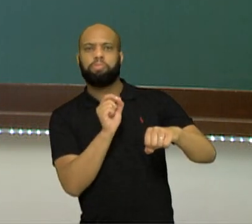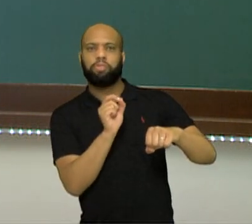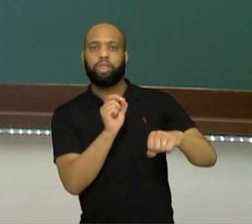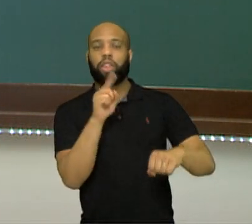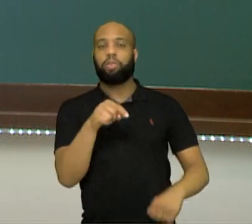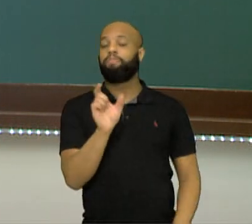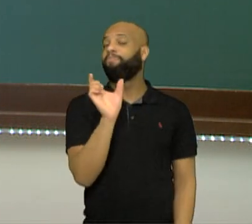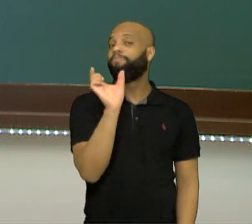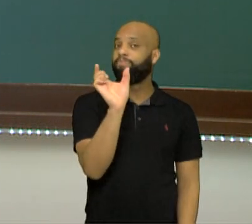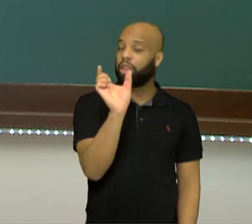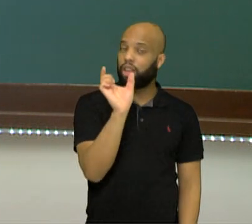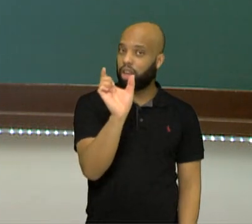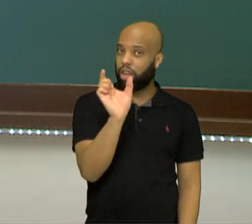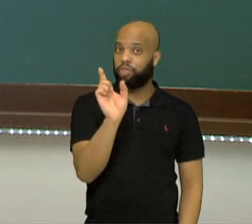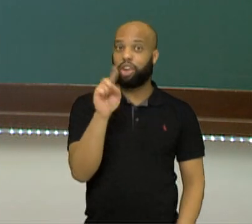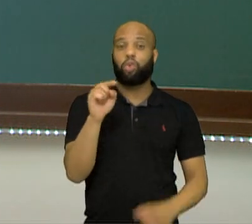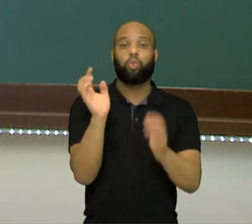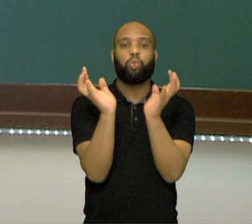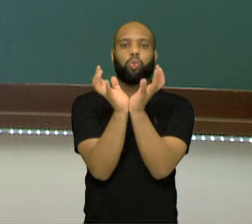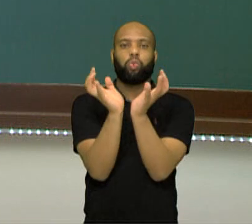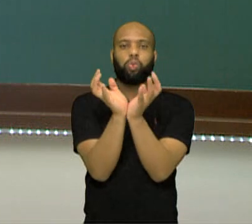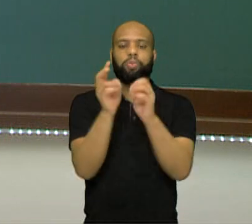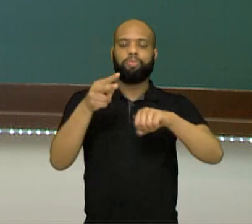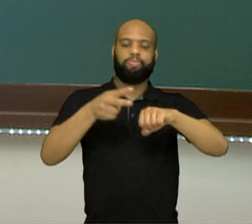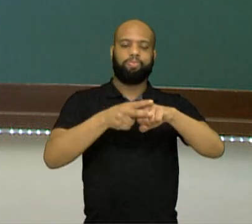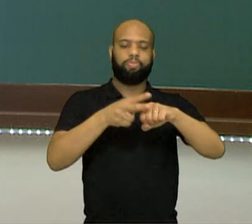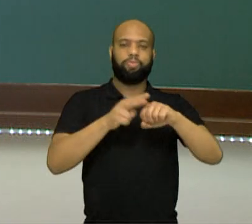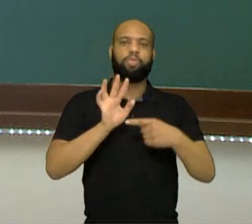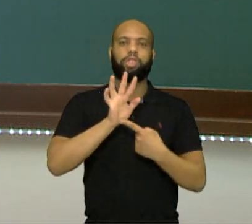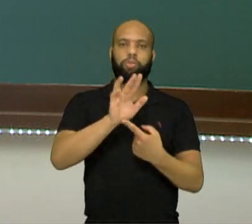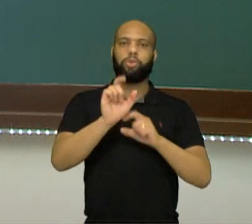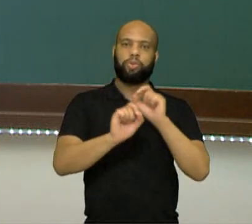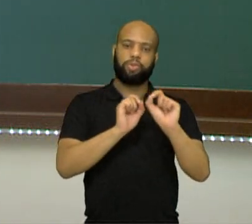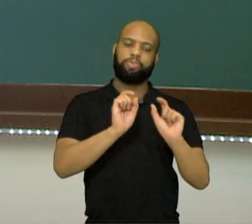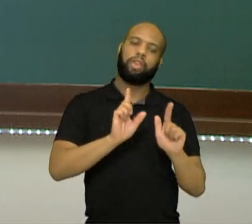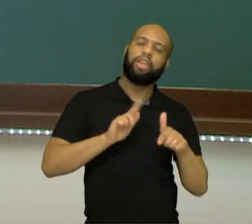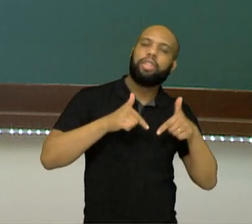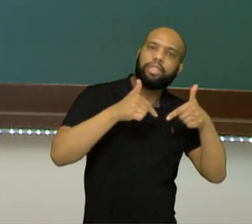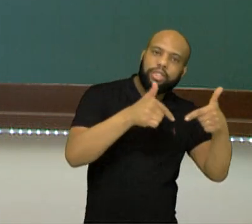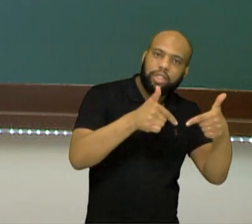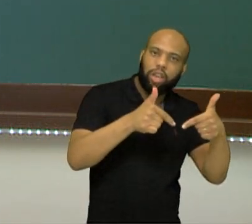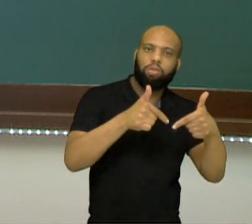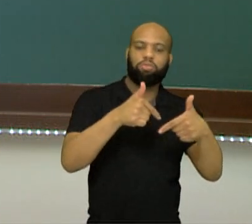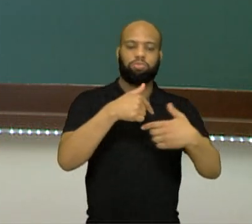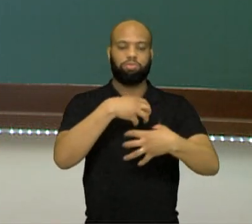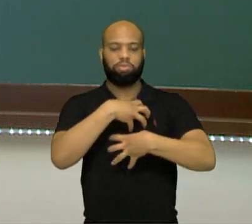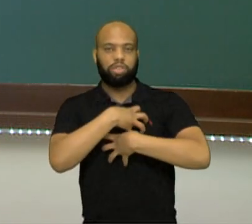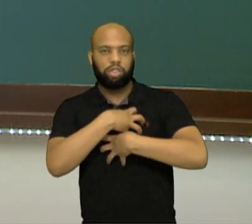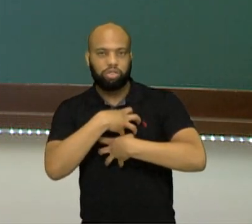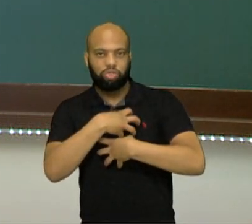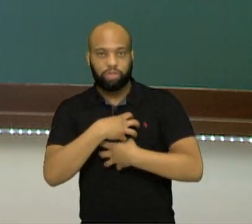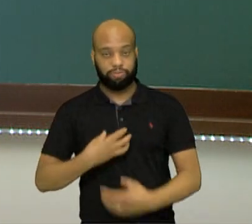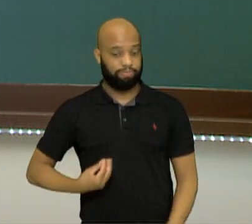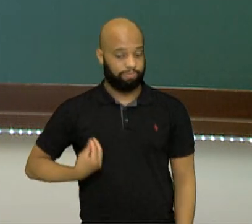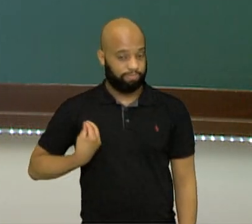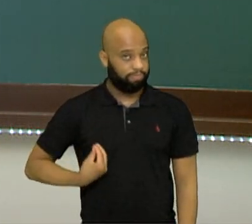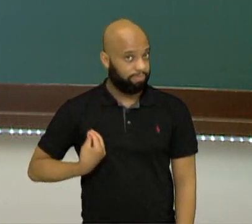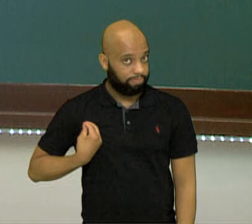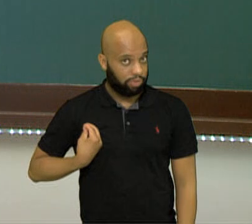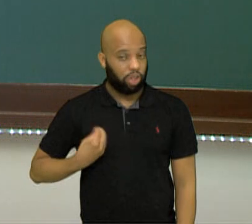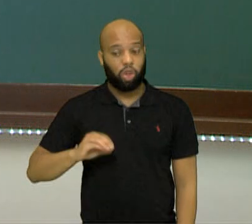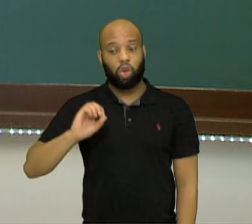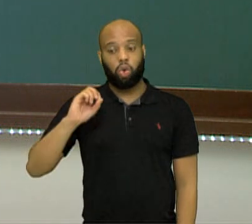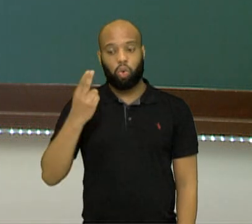palavra, é aquela classe de palavra que vai indicar ou uma ação, ou um estado, ou ainda